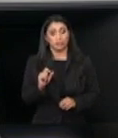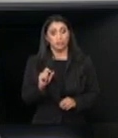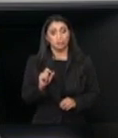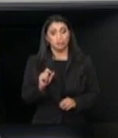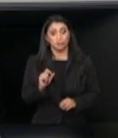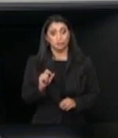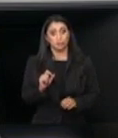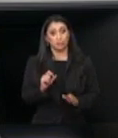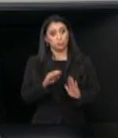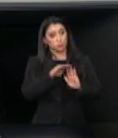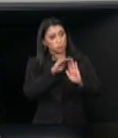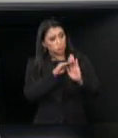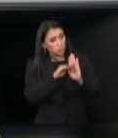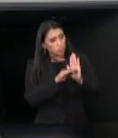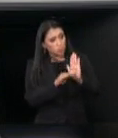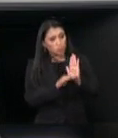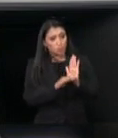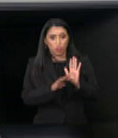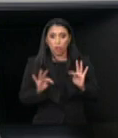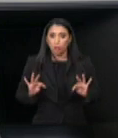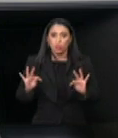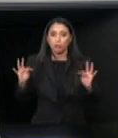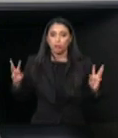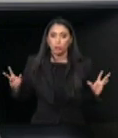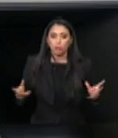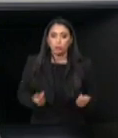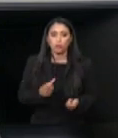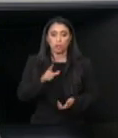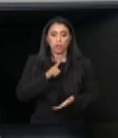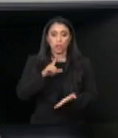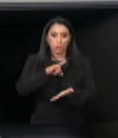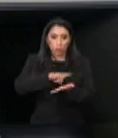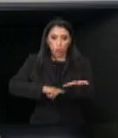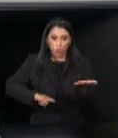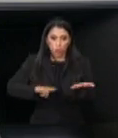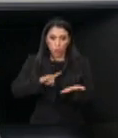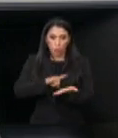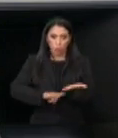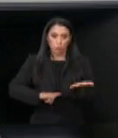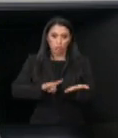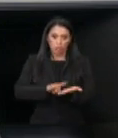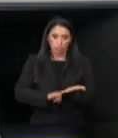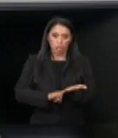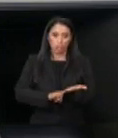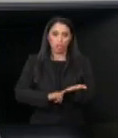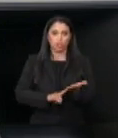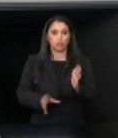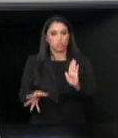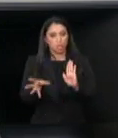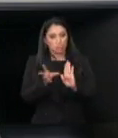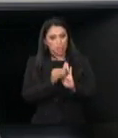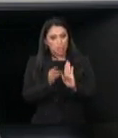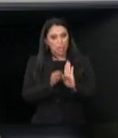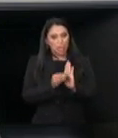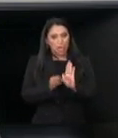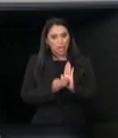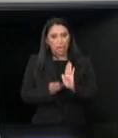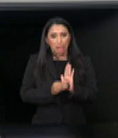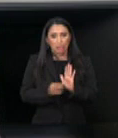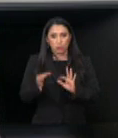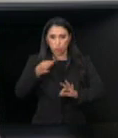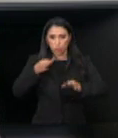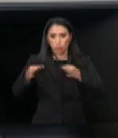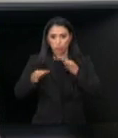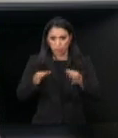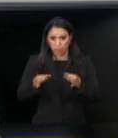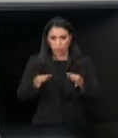um cronograma todos aqueles que têm documentos é que tem dados sugestões